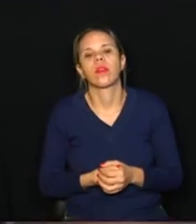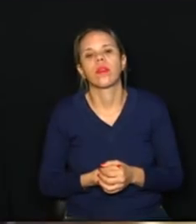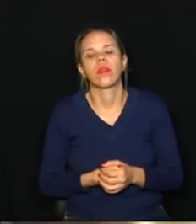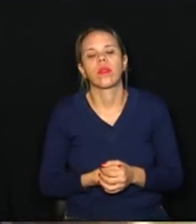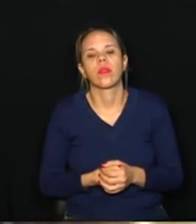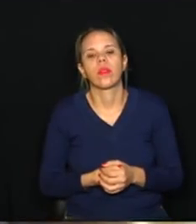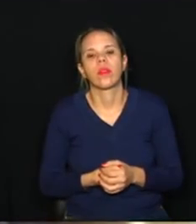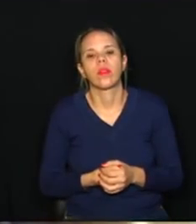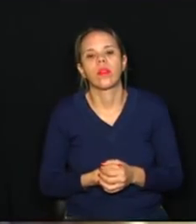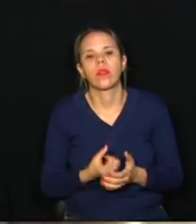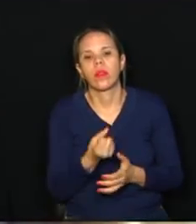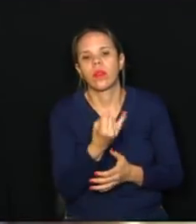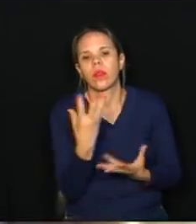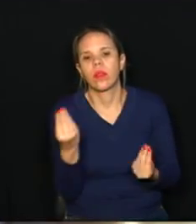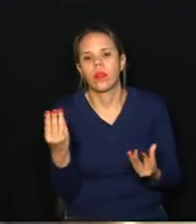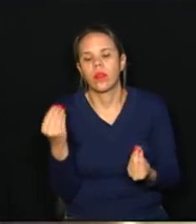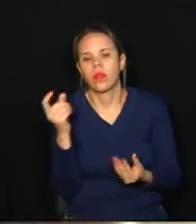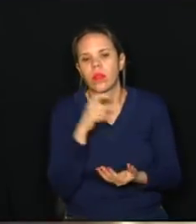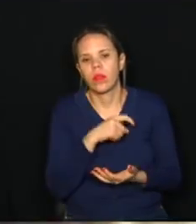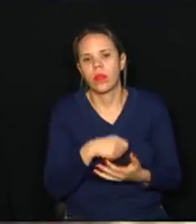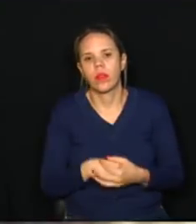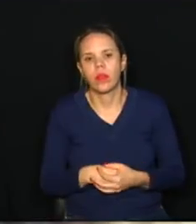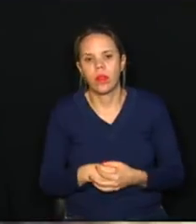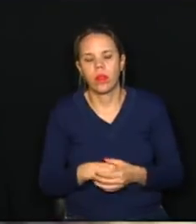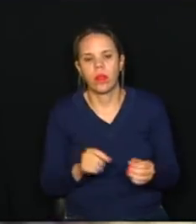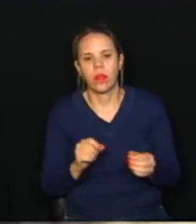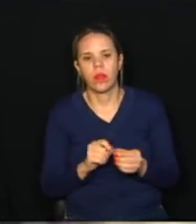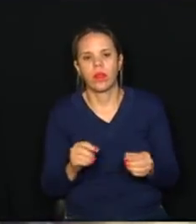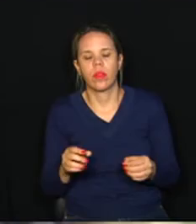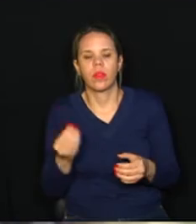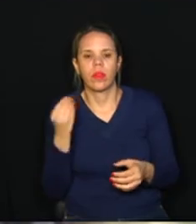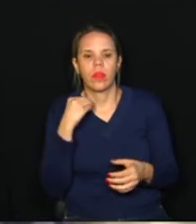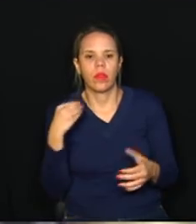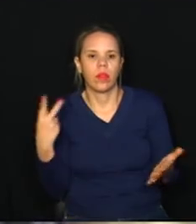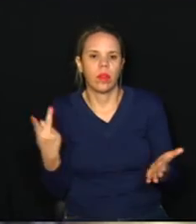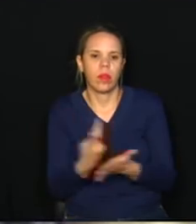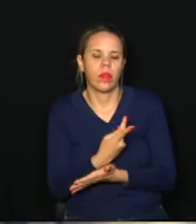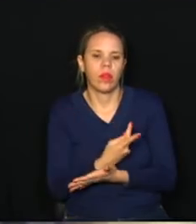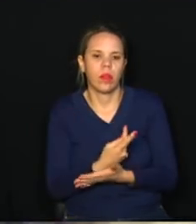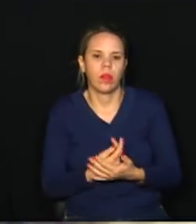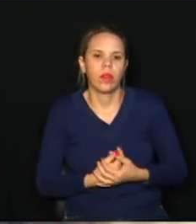de uma porção de mentiras está fadada ao fracasso.